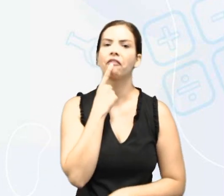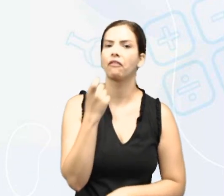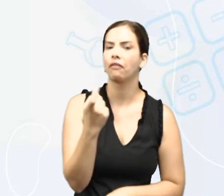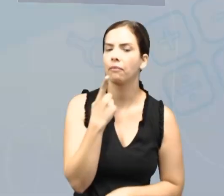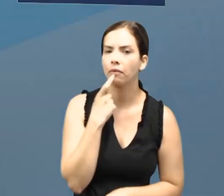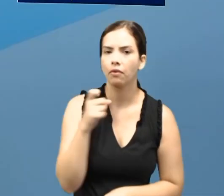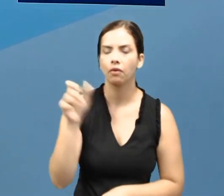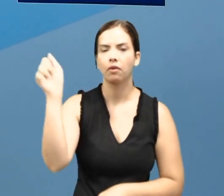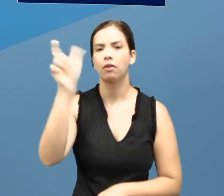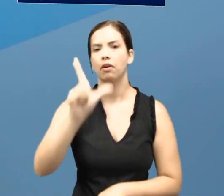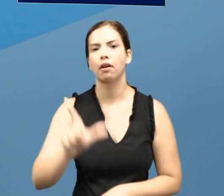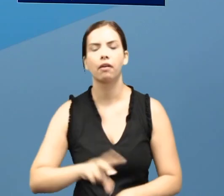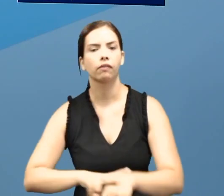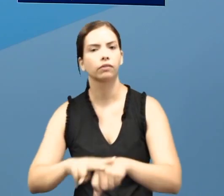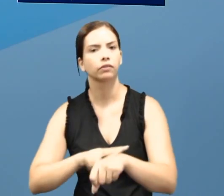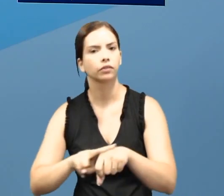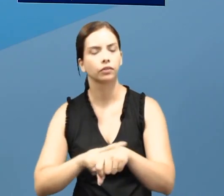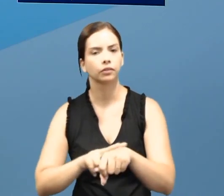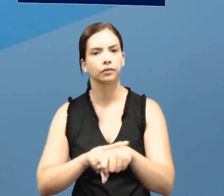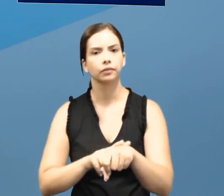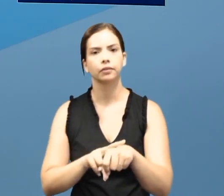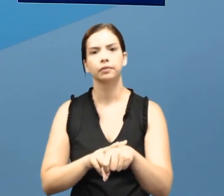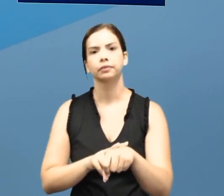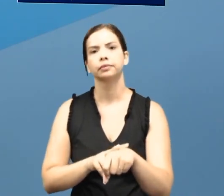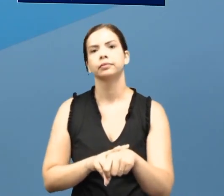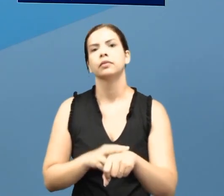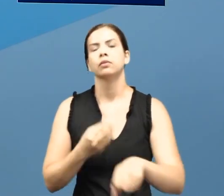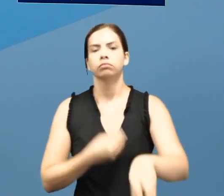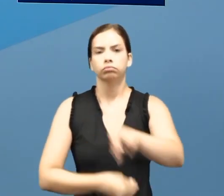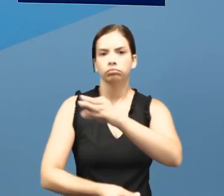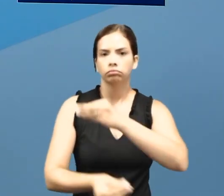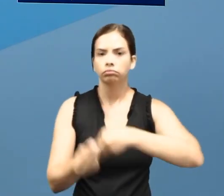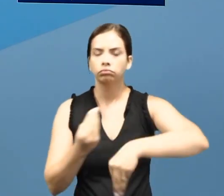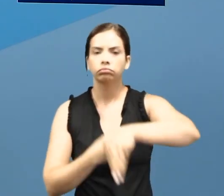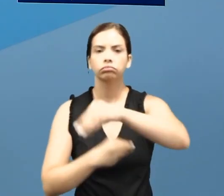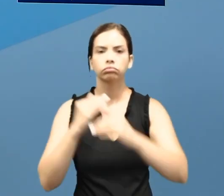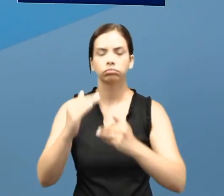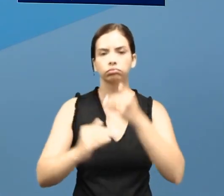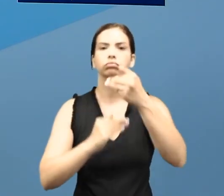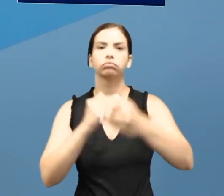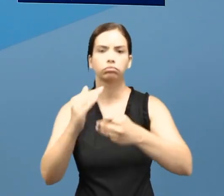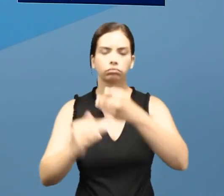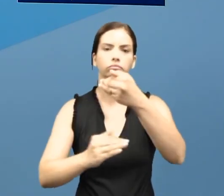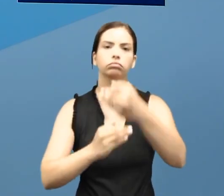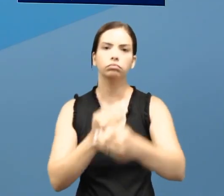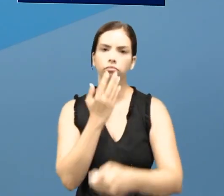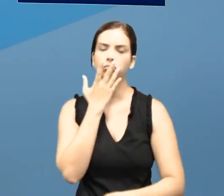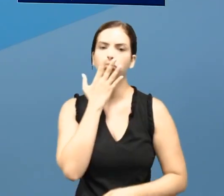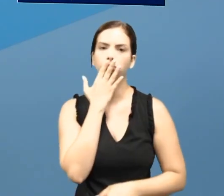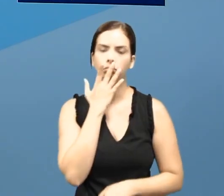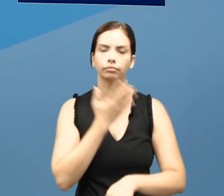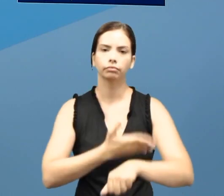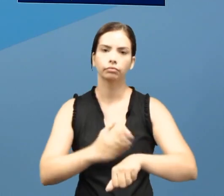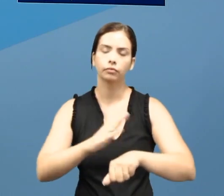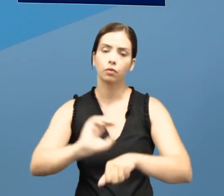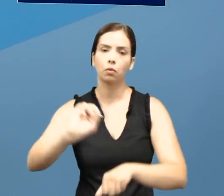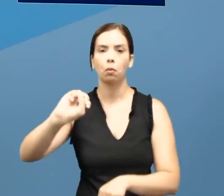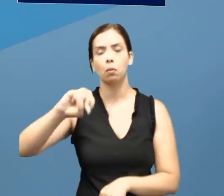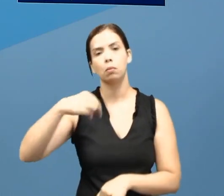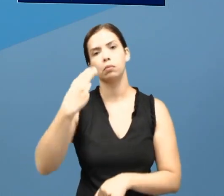vermelho, azul, verde, e você vai fazendo a mistura gradativa nessa cor do branco